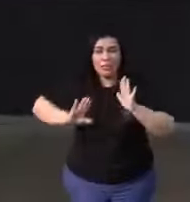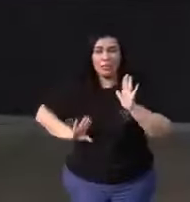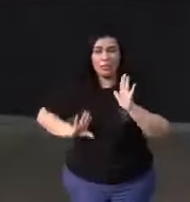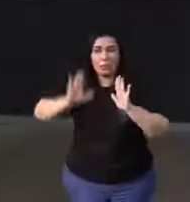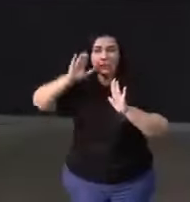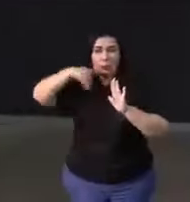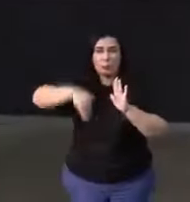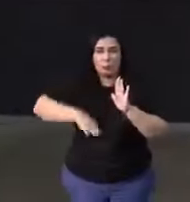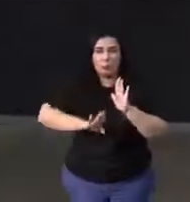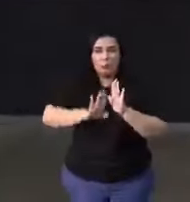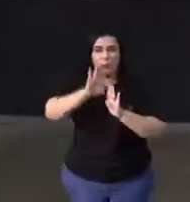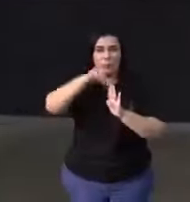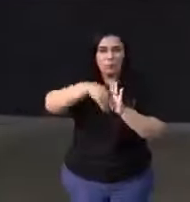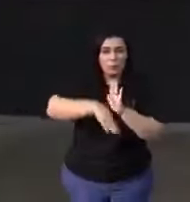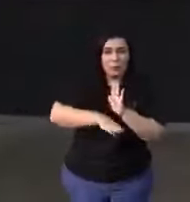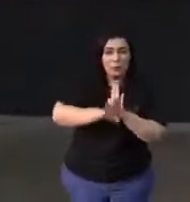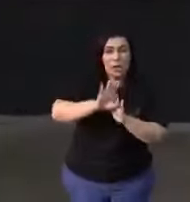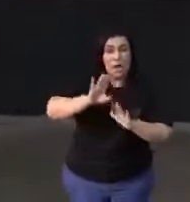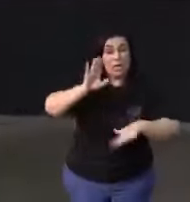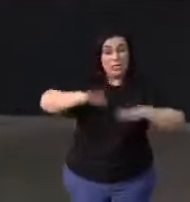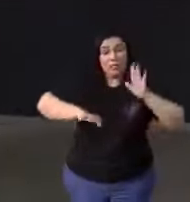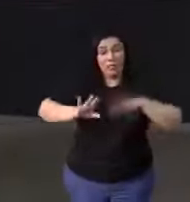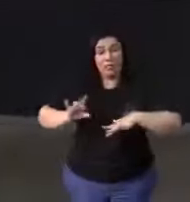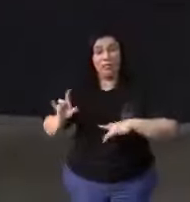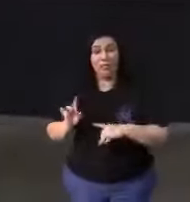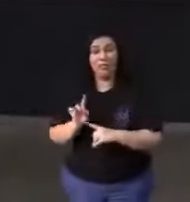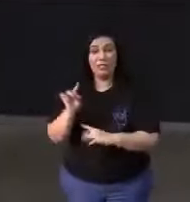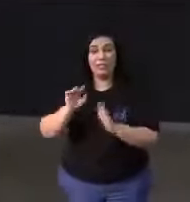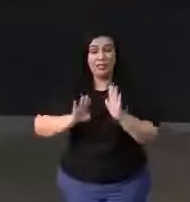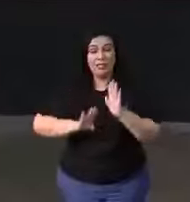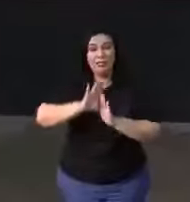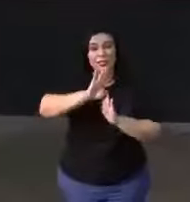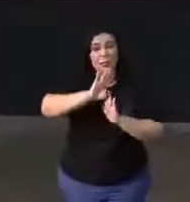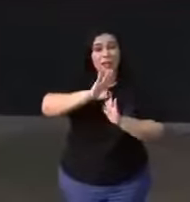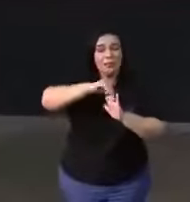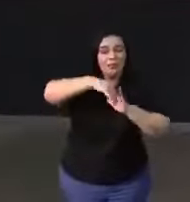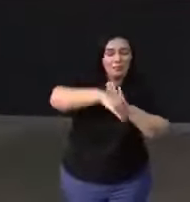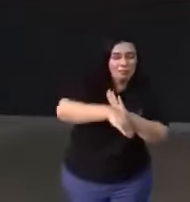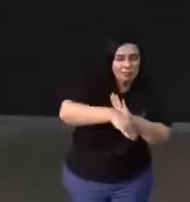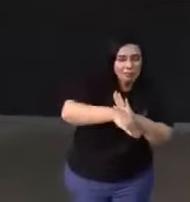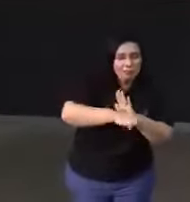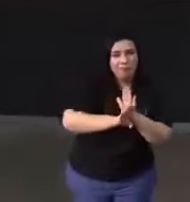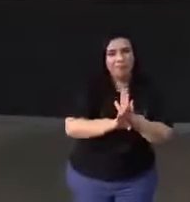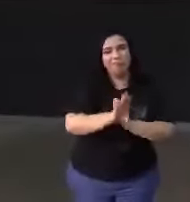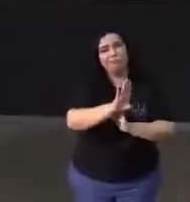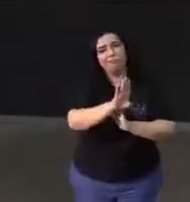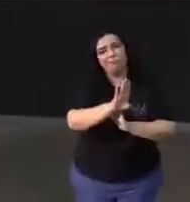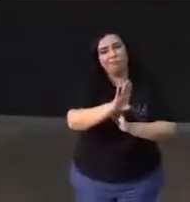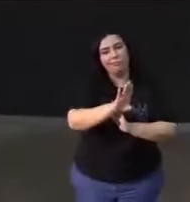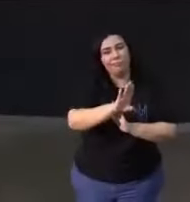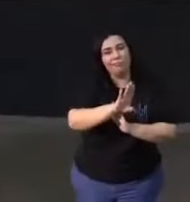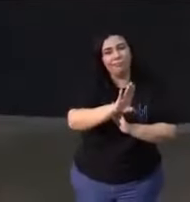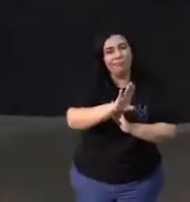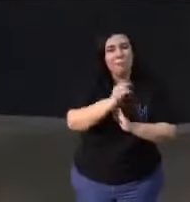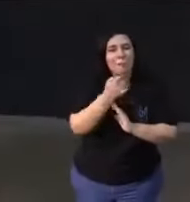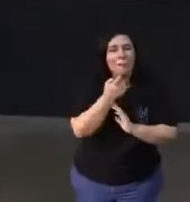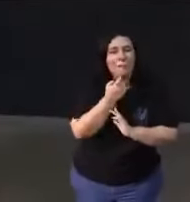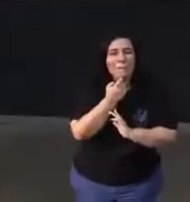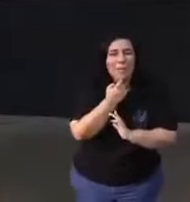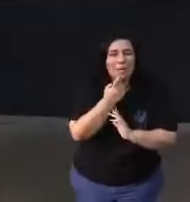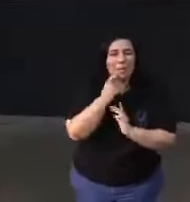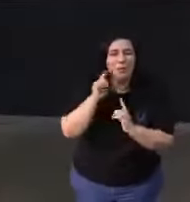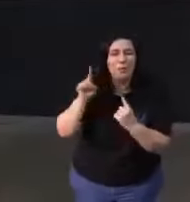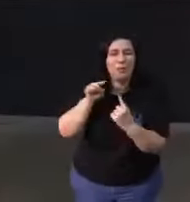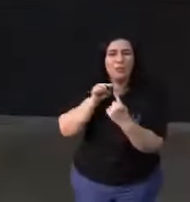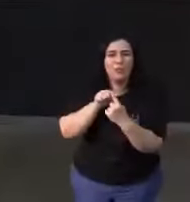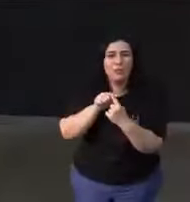Vai ter dia que você vai estar lá embaixo, vai ter dia que você estava lá em cima, vai ter dia que você está pertinho, vai ter dia que você vai encostar o dedinho no lugar da promessa, e vai ter dia que você vai estar a